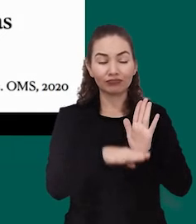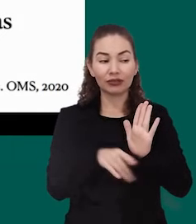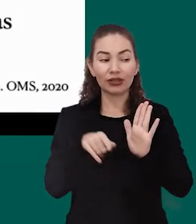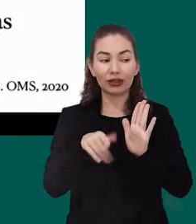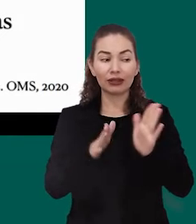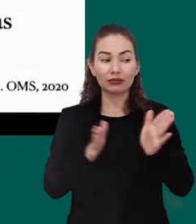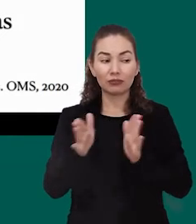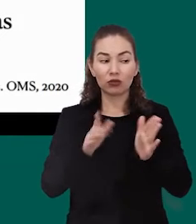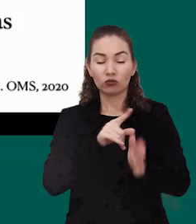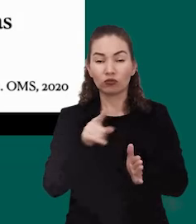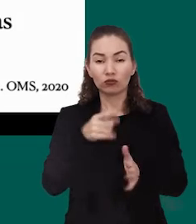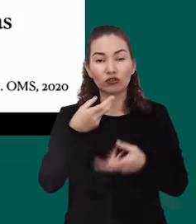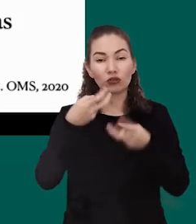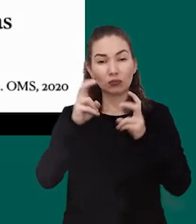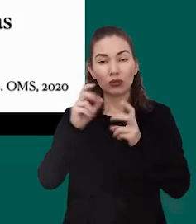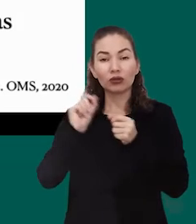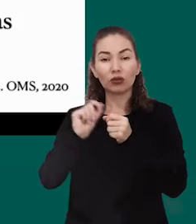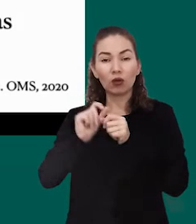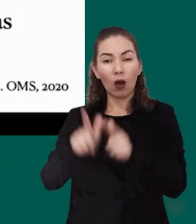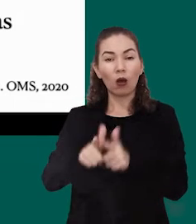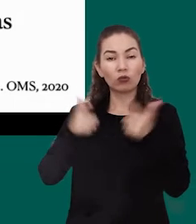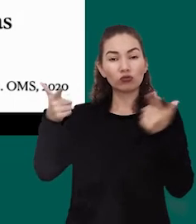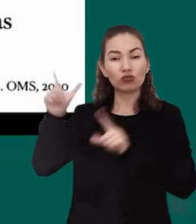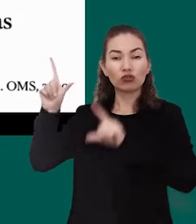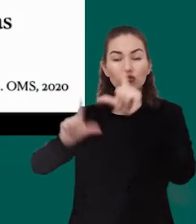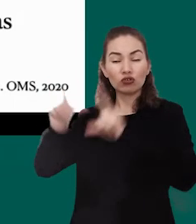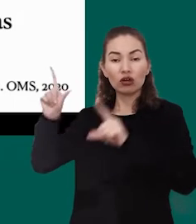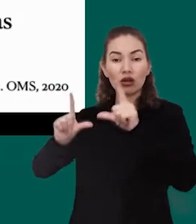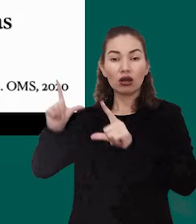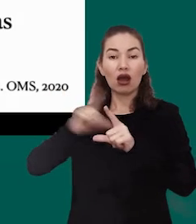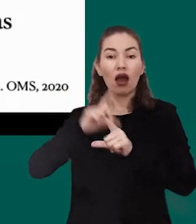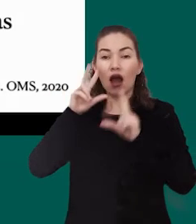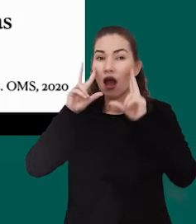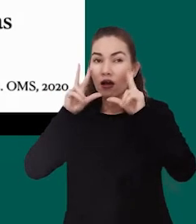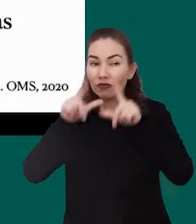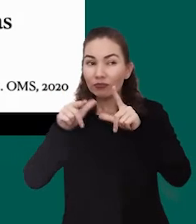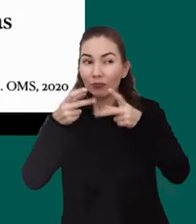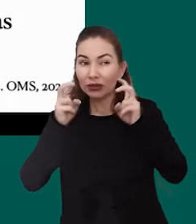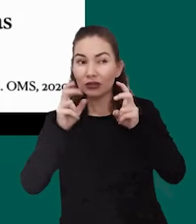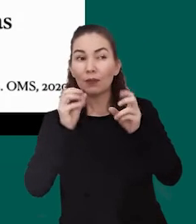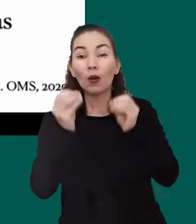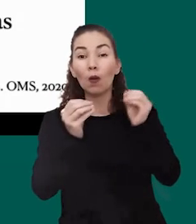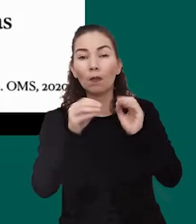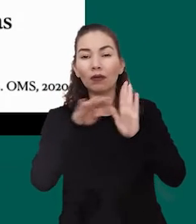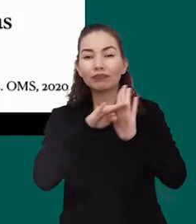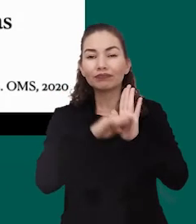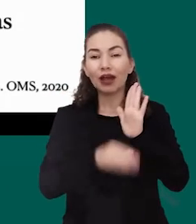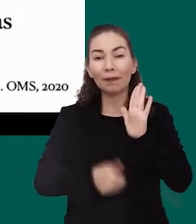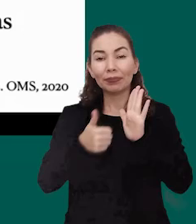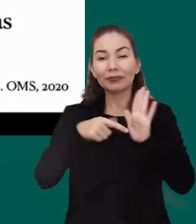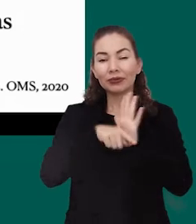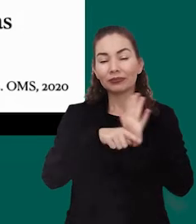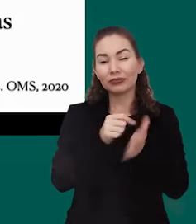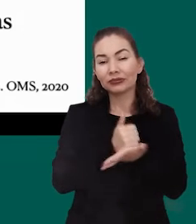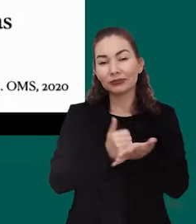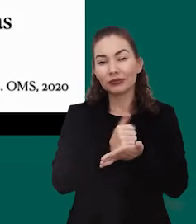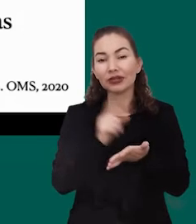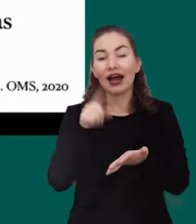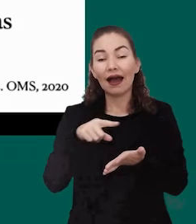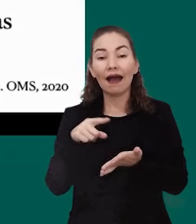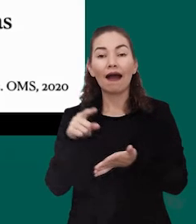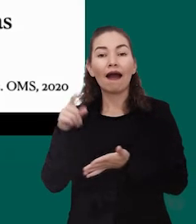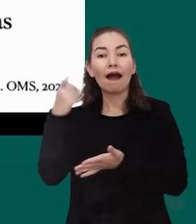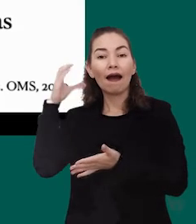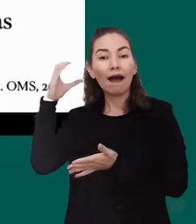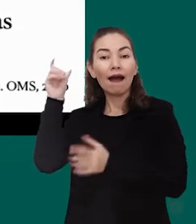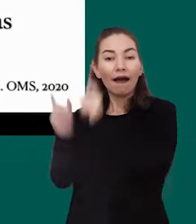né, observou aí pelos jornais, ou quem acompanha os estudos científicos, viu todas essas etapas sendo realizadas. A primeira pesquisa básica é quando os cientistas, a